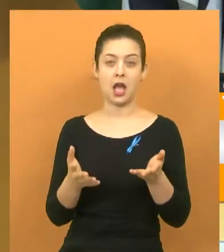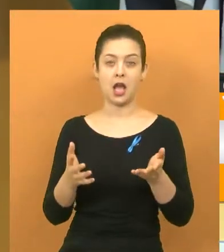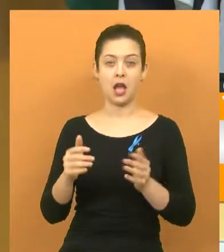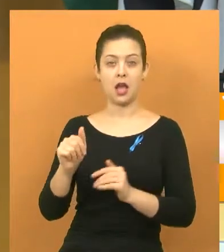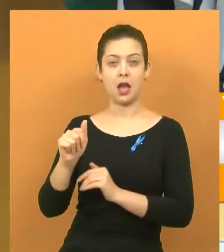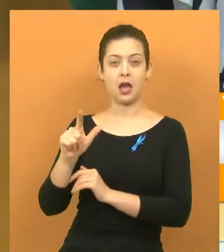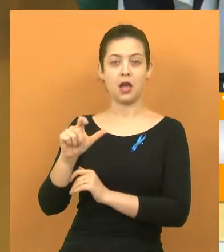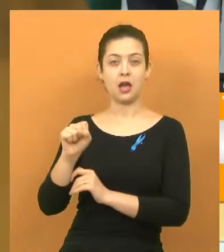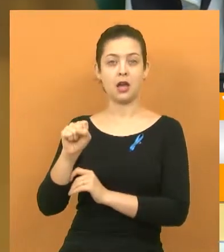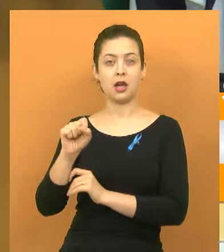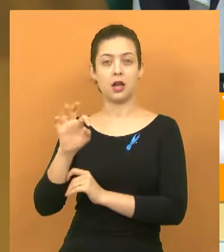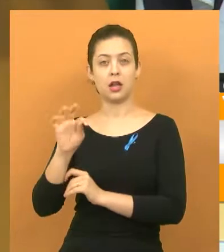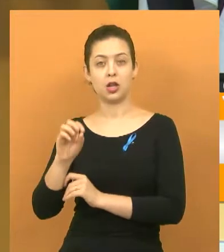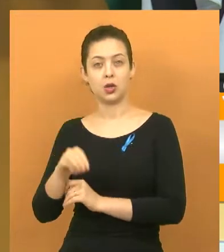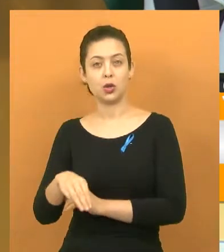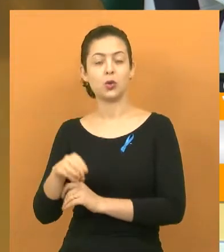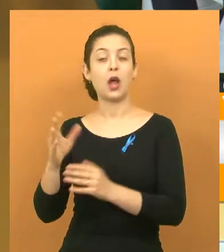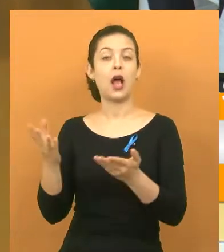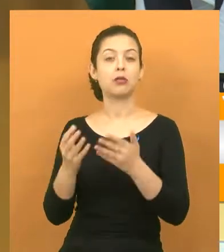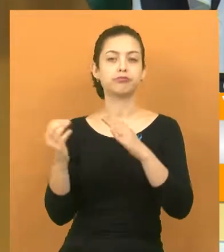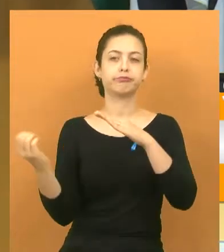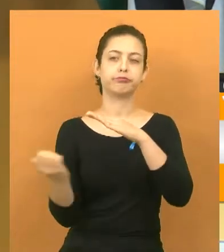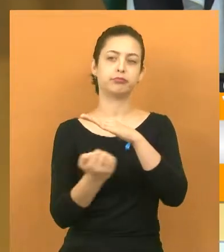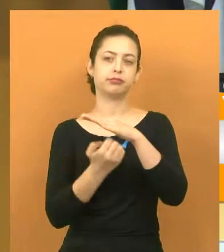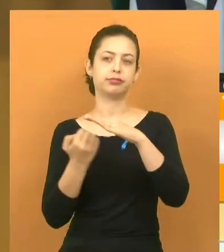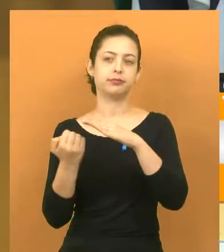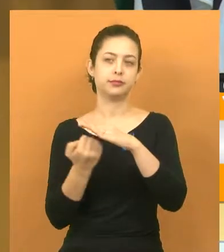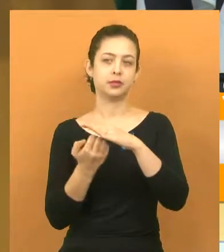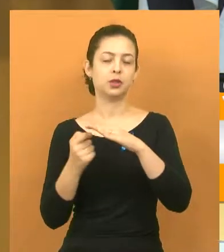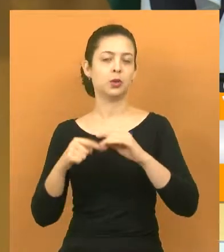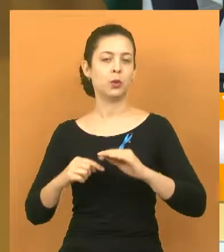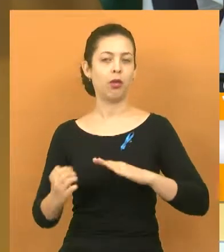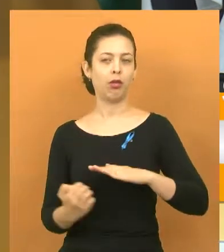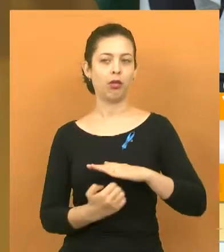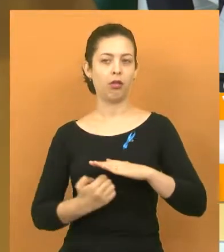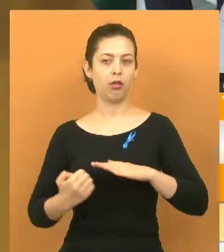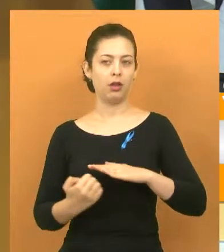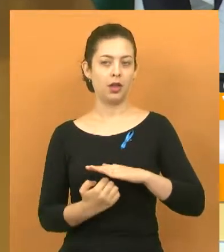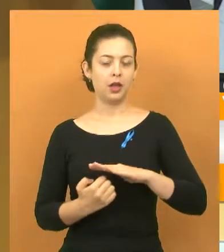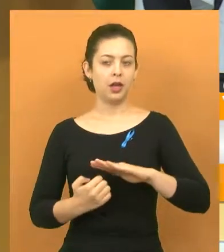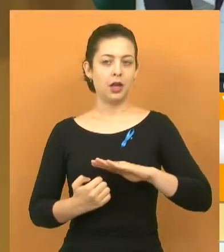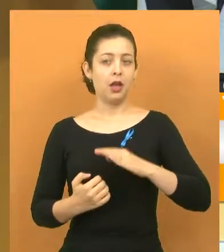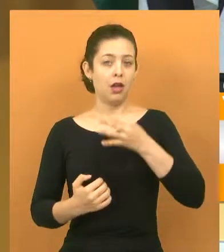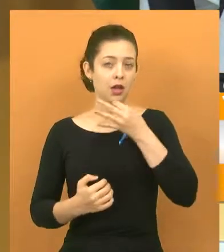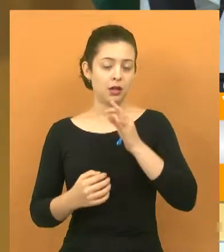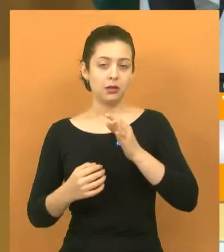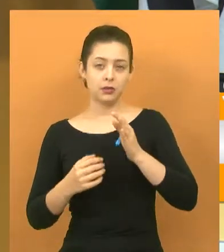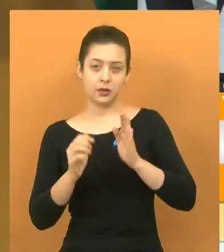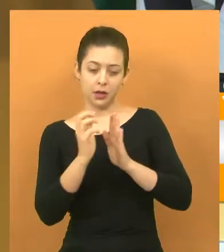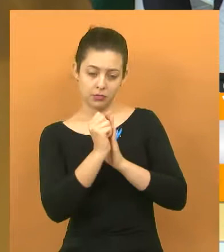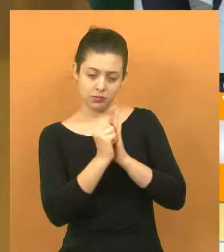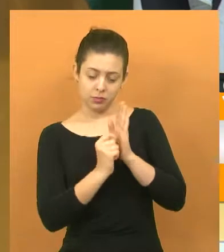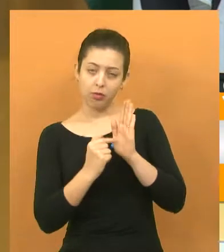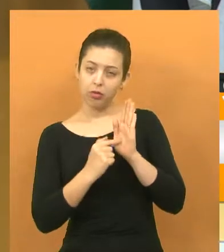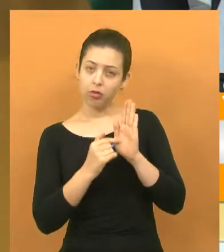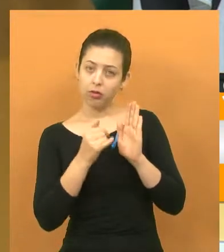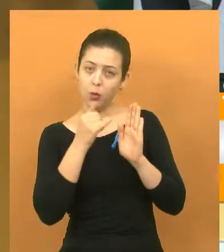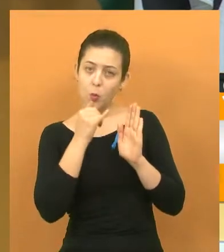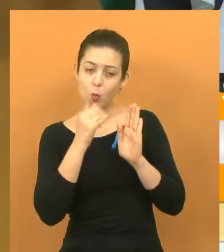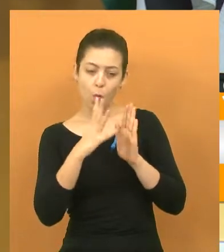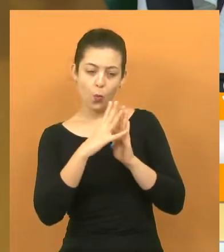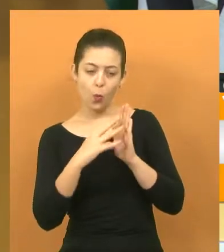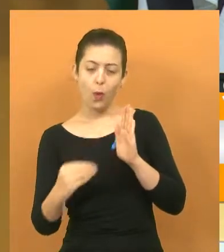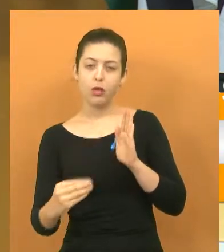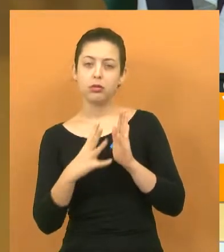inclusive, ela se tornou uma empresa, né? Aqui ele cita aqui, que é um exemplo. Né? Por